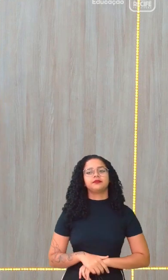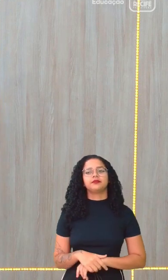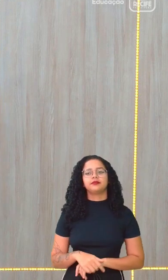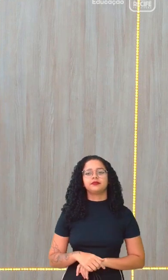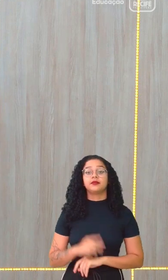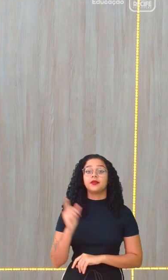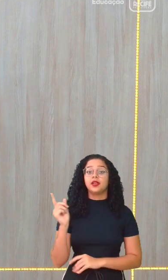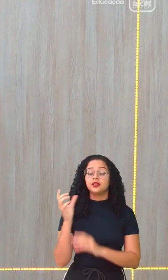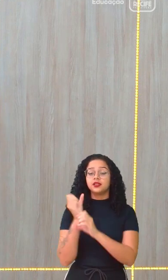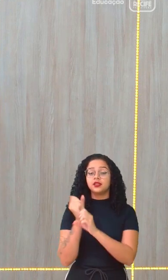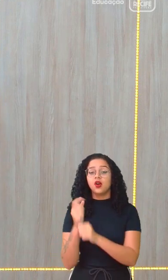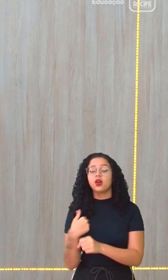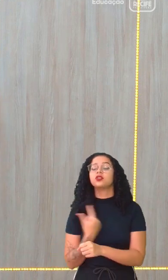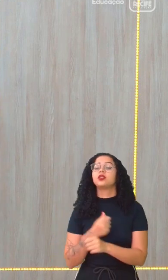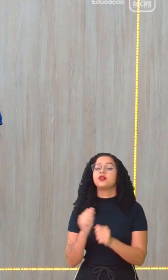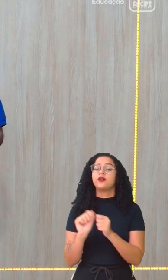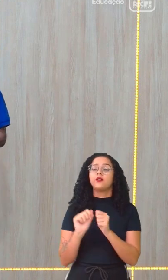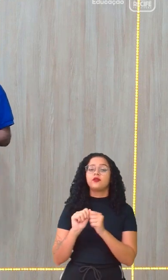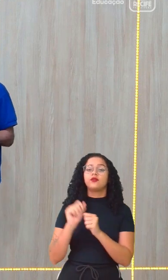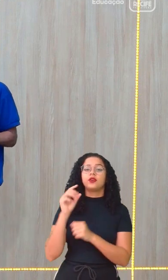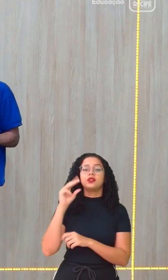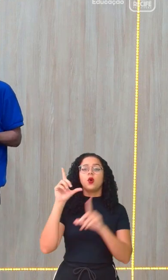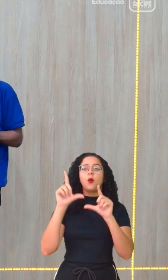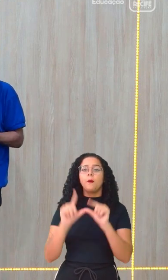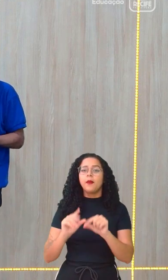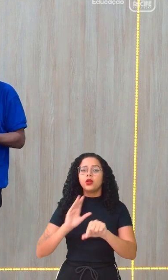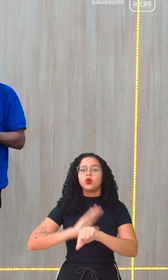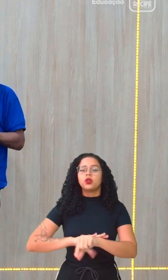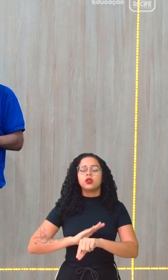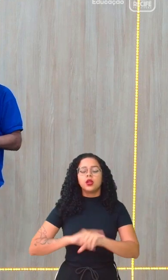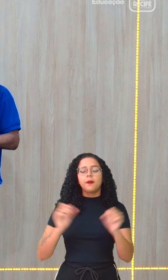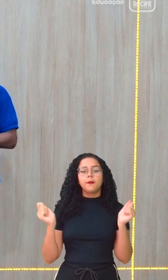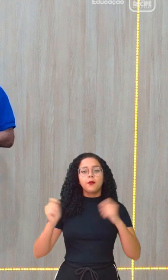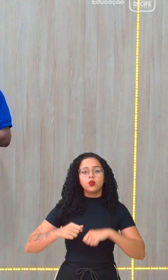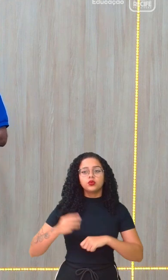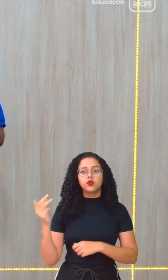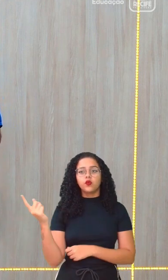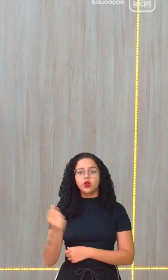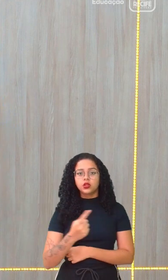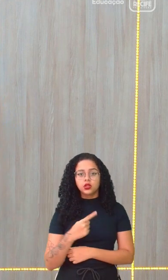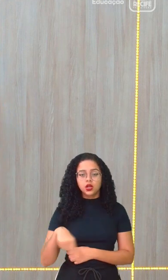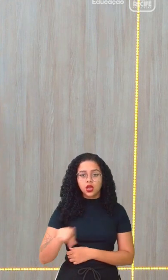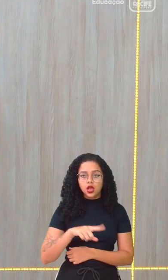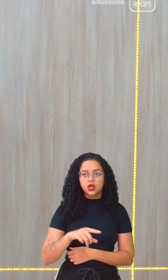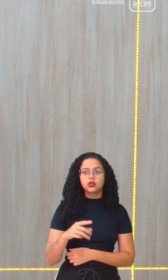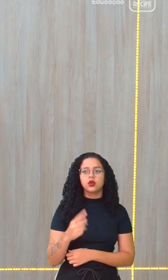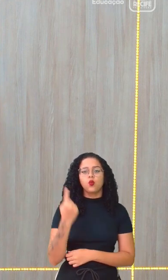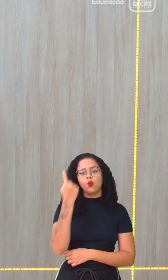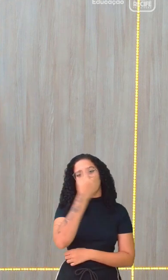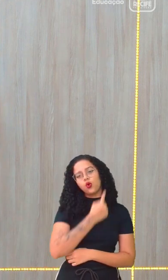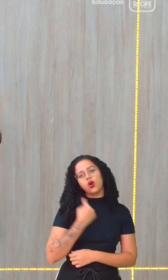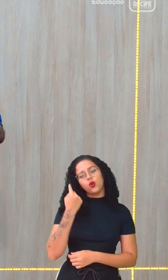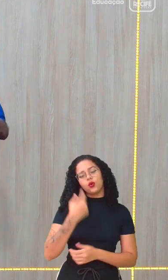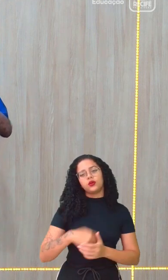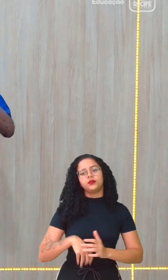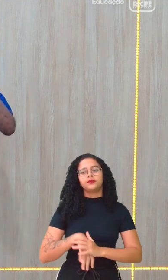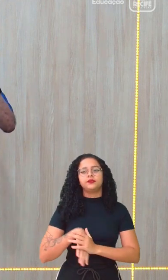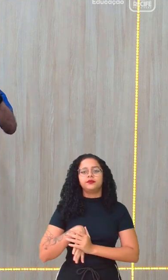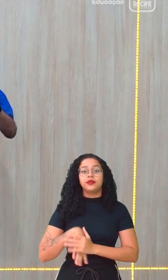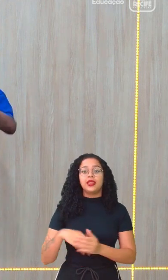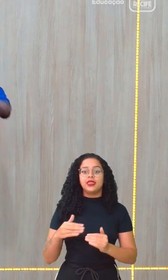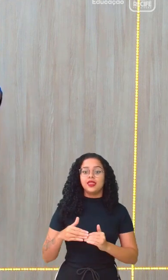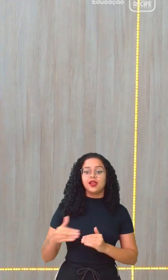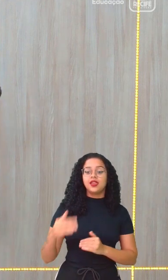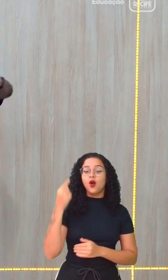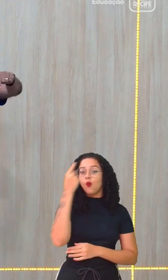esse cálculo que a gente fez de MMC, que é o menor tempo possível entre eles, foi equivalente a 1 hora. Daqui a 1